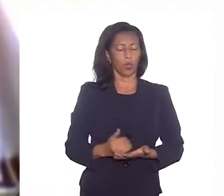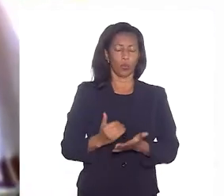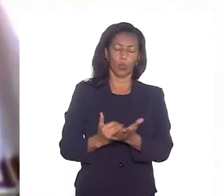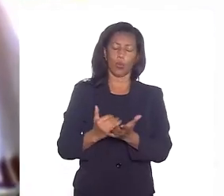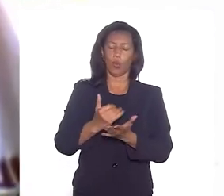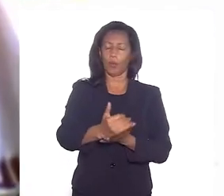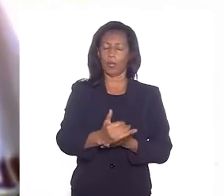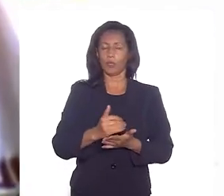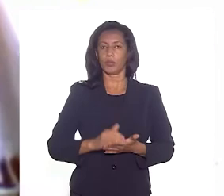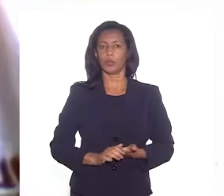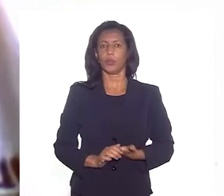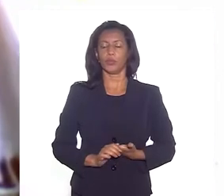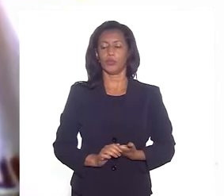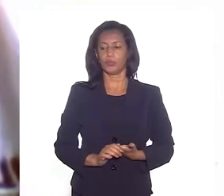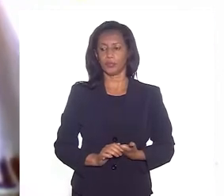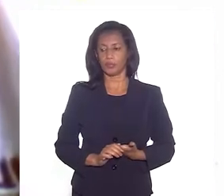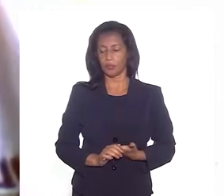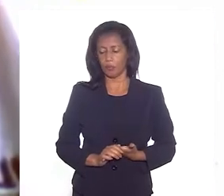certeza. No início,